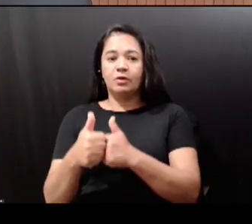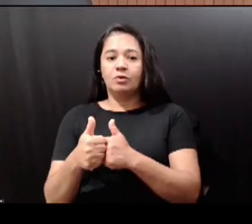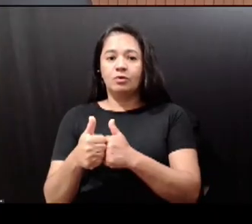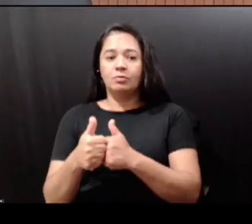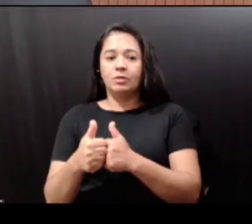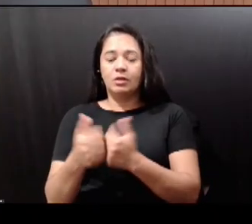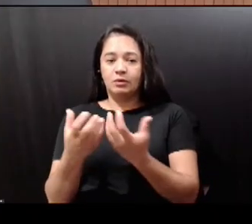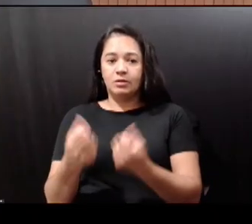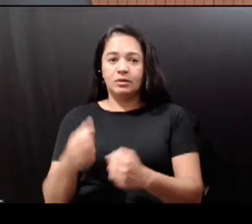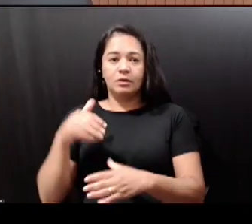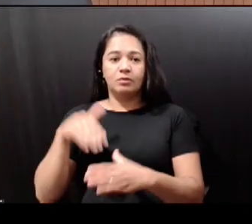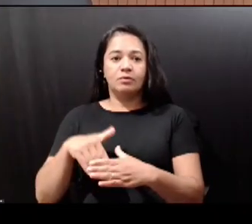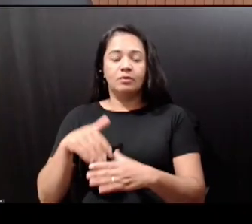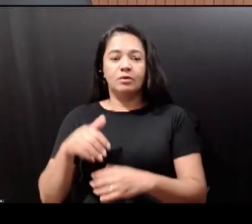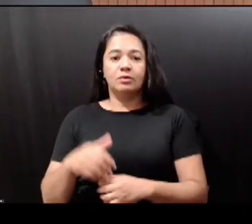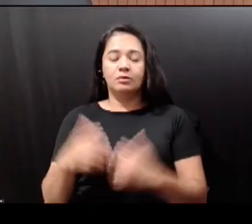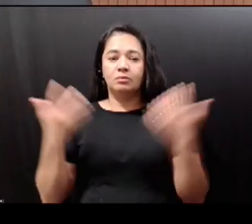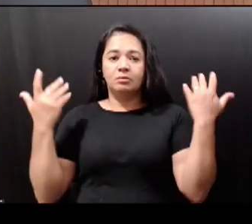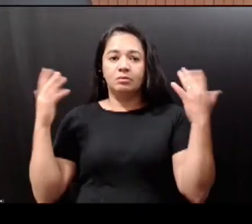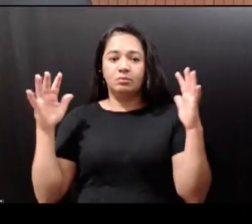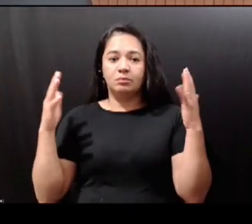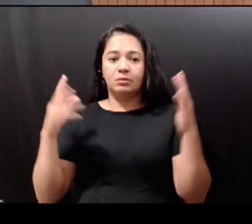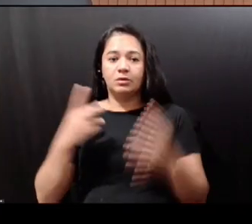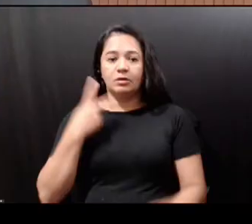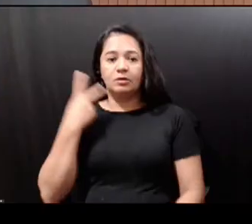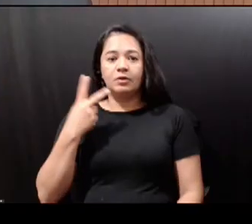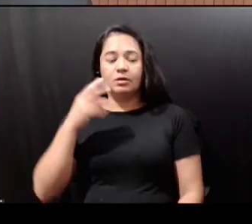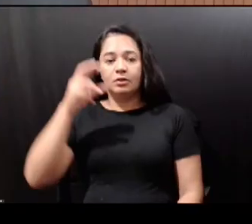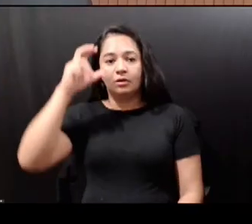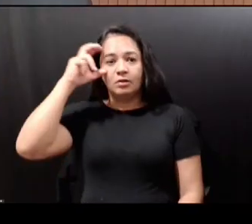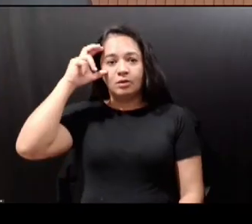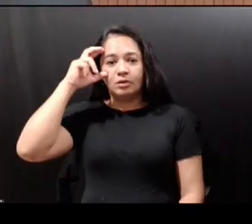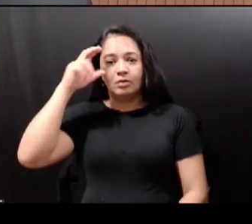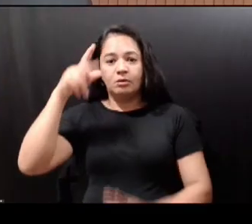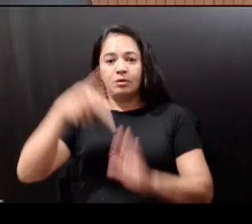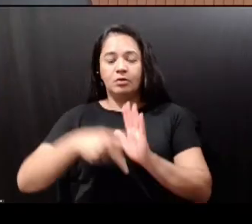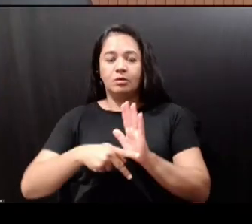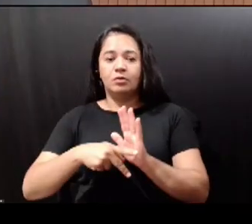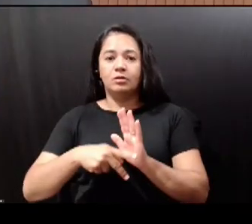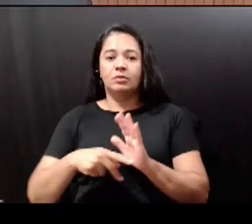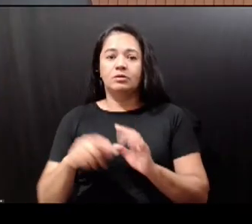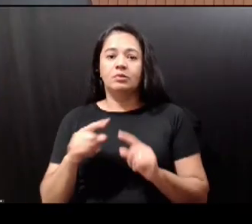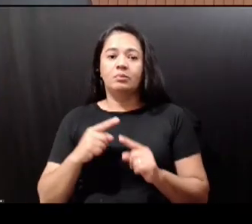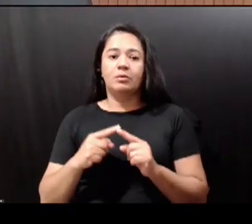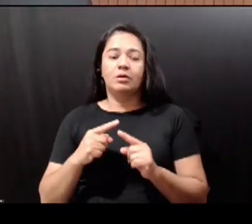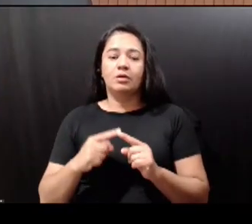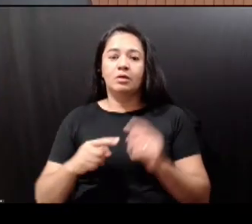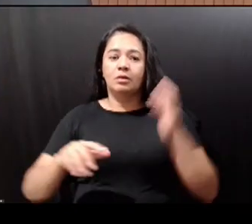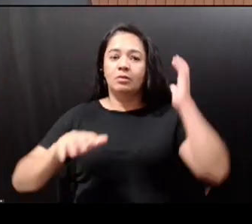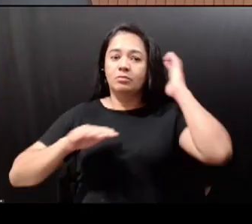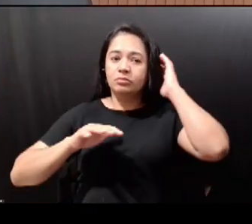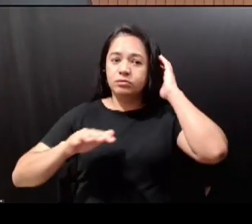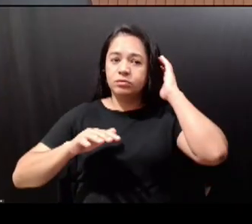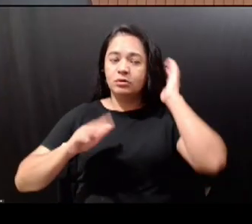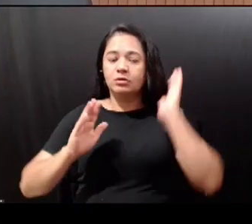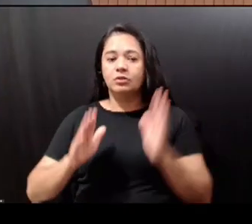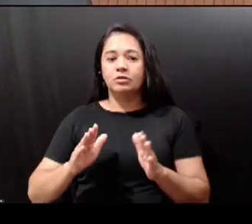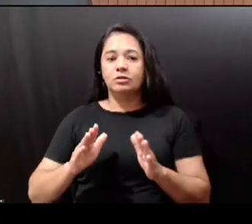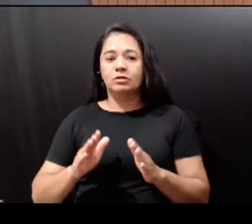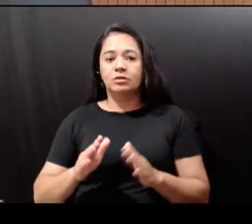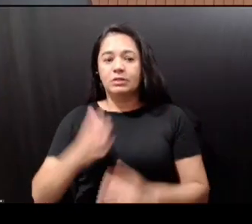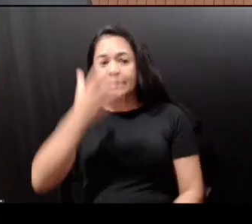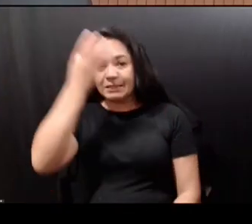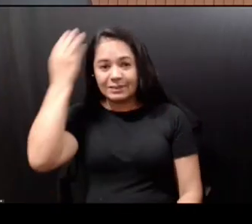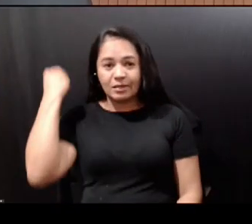e parabenizar aqui o vereador Carlinhos Camelô por esse projeto, visto que o hip hop ele é esquecido não só na cidade de Campinas, como